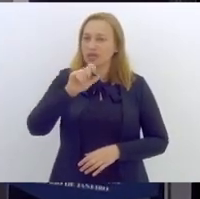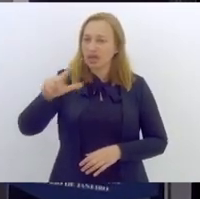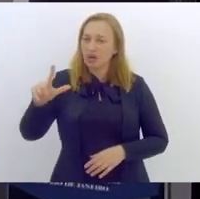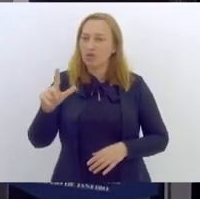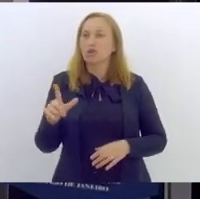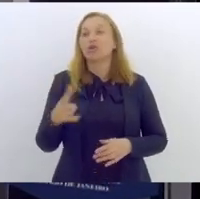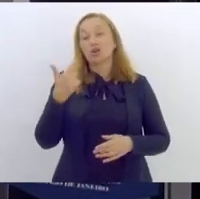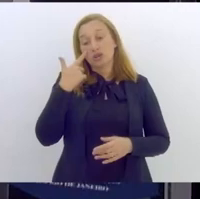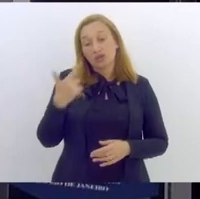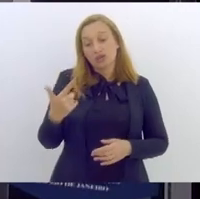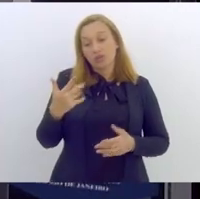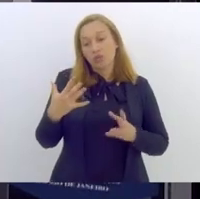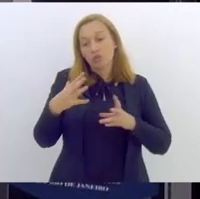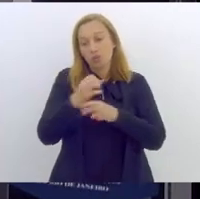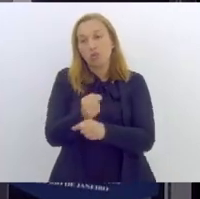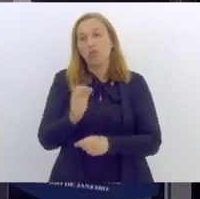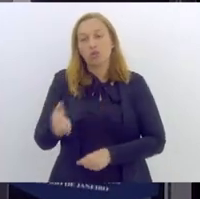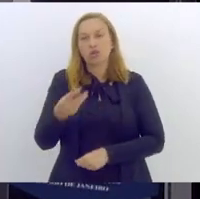38